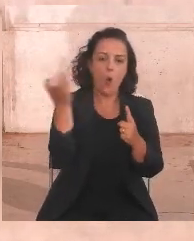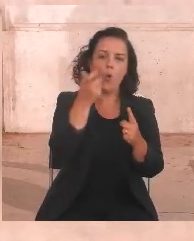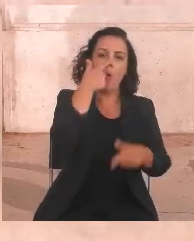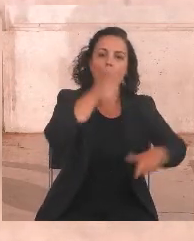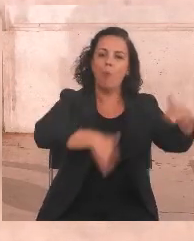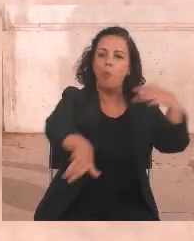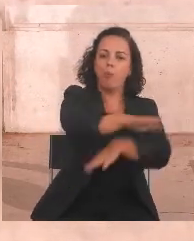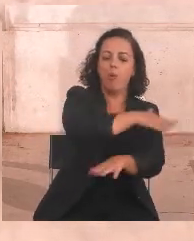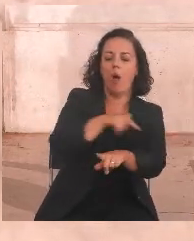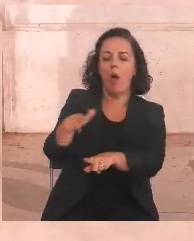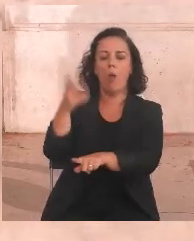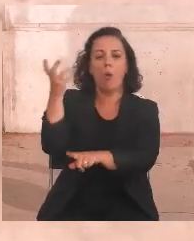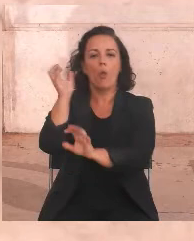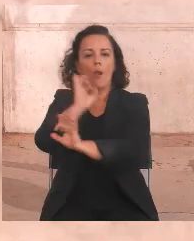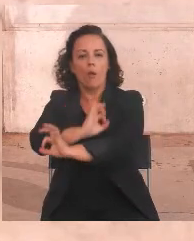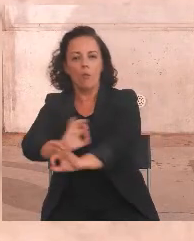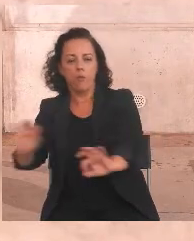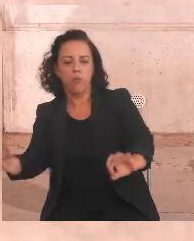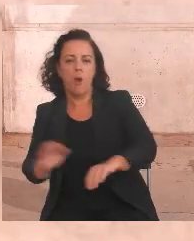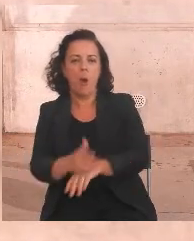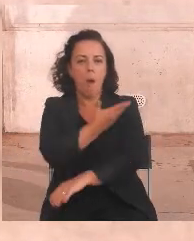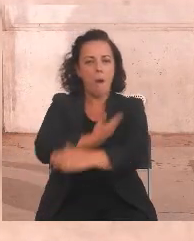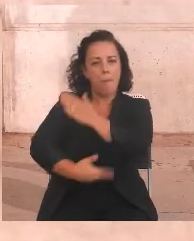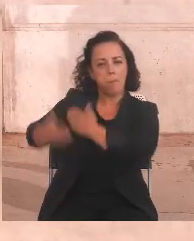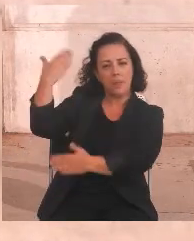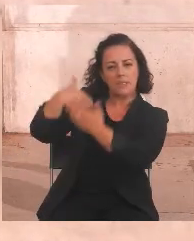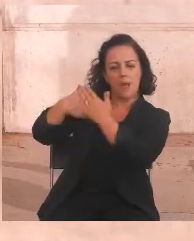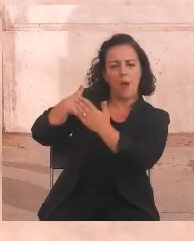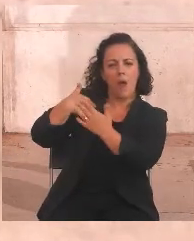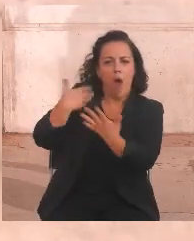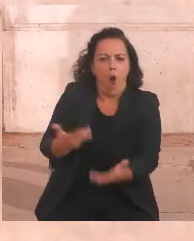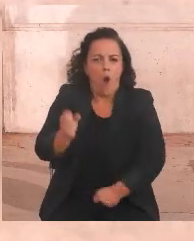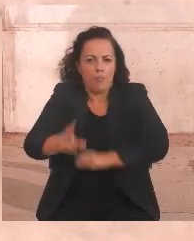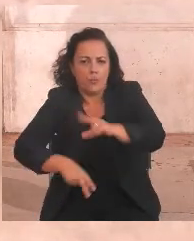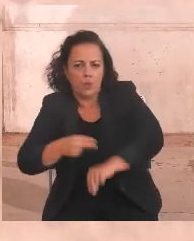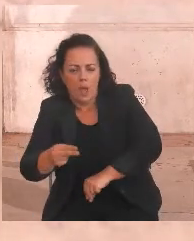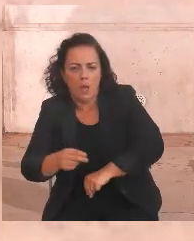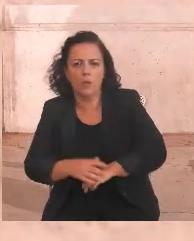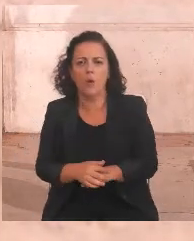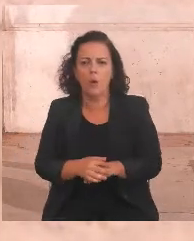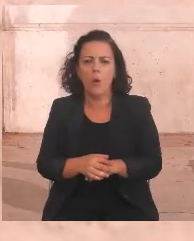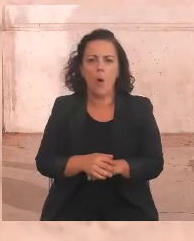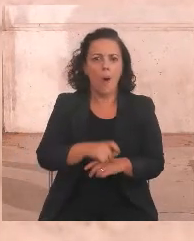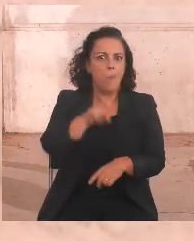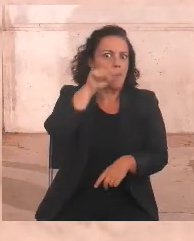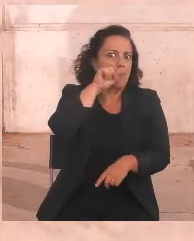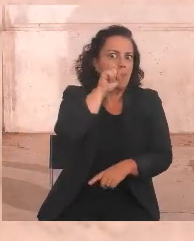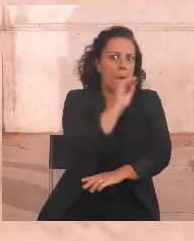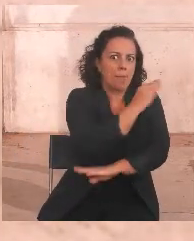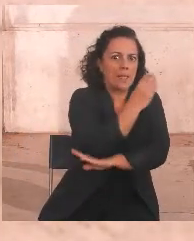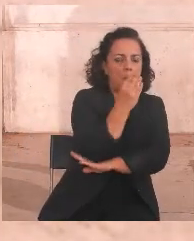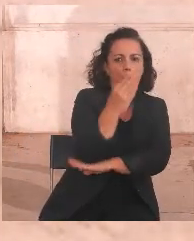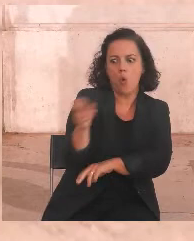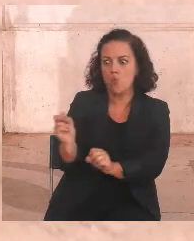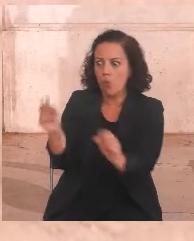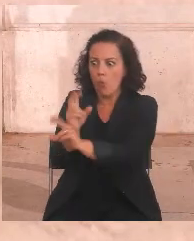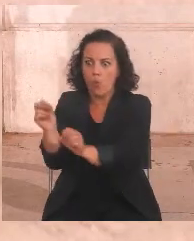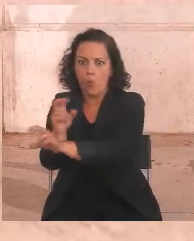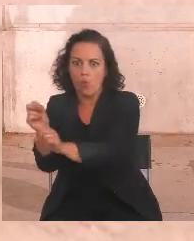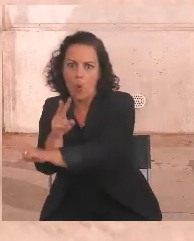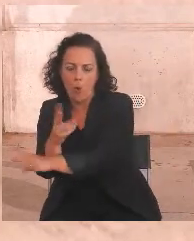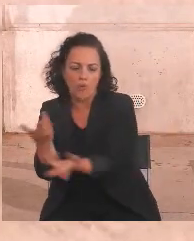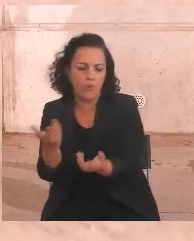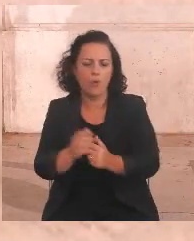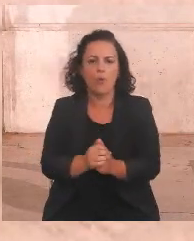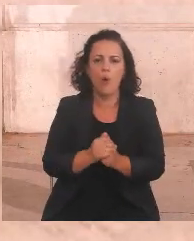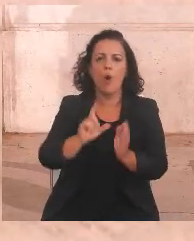e a erudita, entre o passado e a contemporaneidade, entre a defesa do património e as novas criações, o